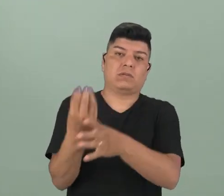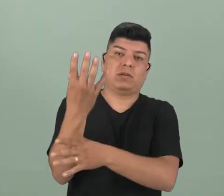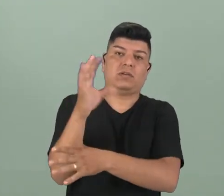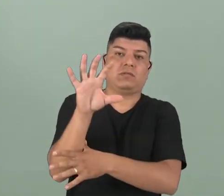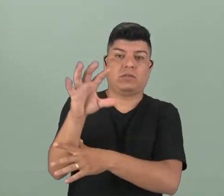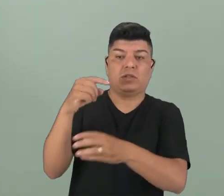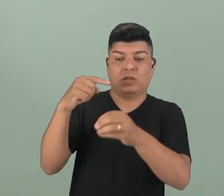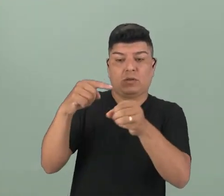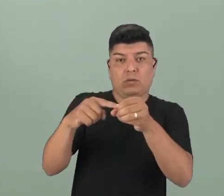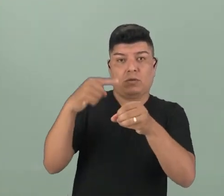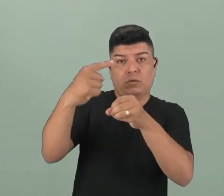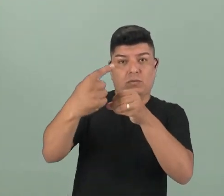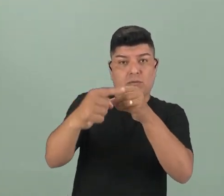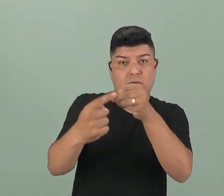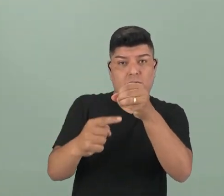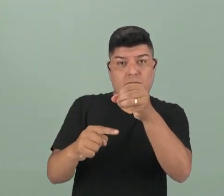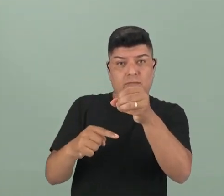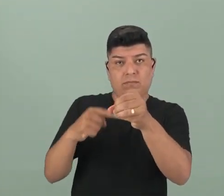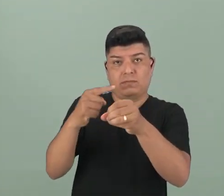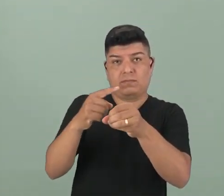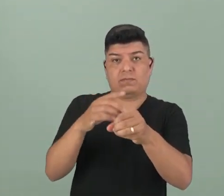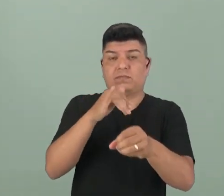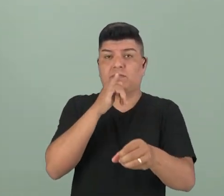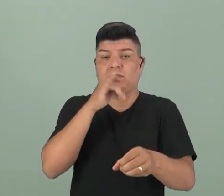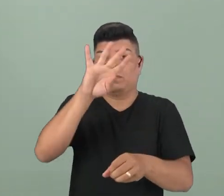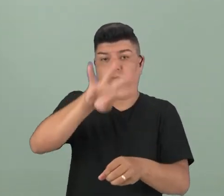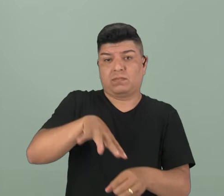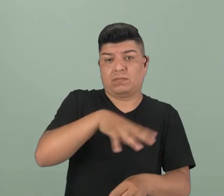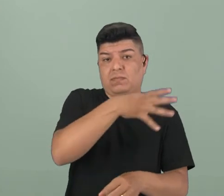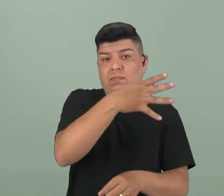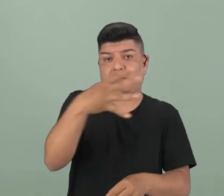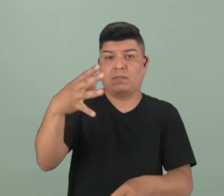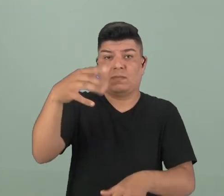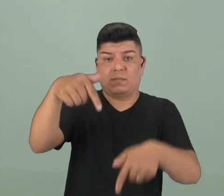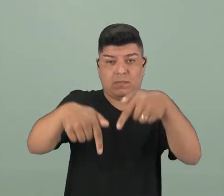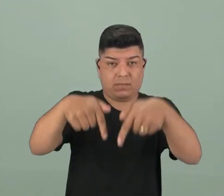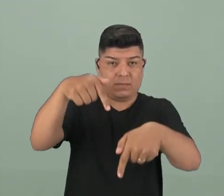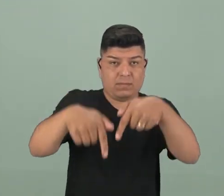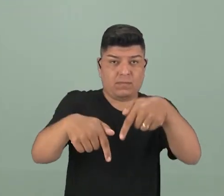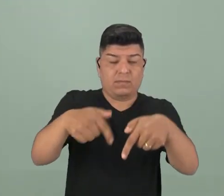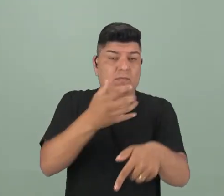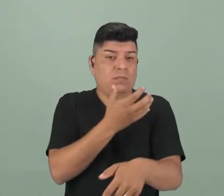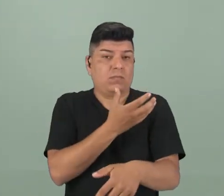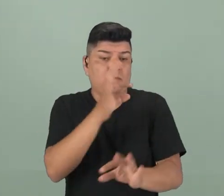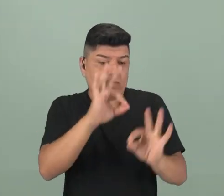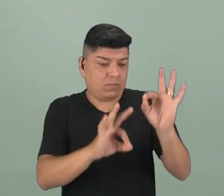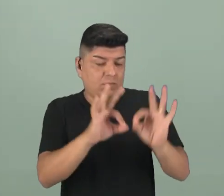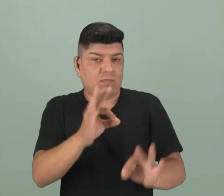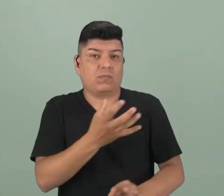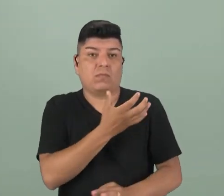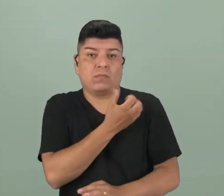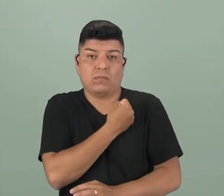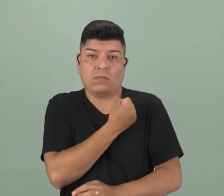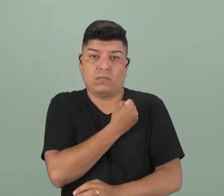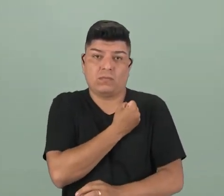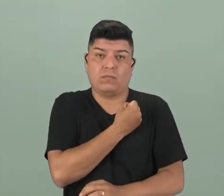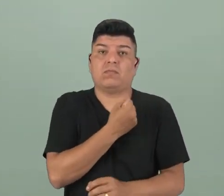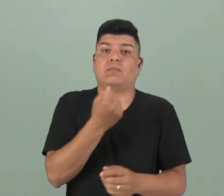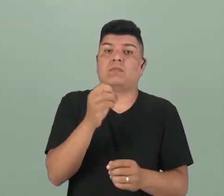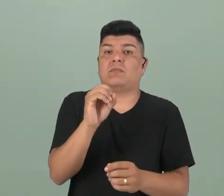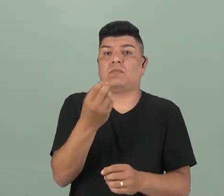lá. Por exemplo, na tabela periódica, ela é organizada por números atômicos, ou seja, pela quantidade de